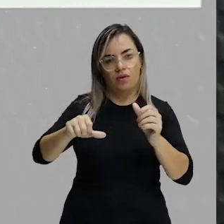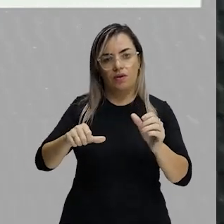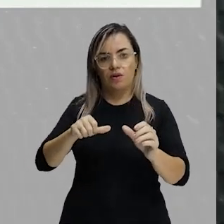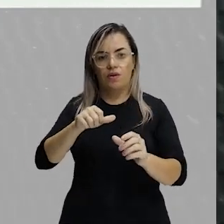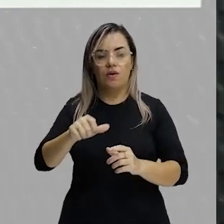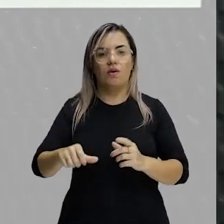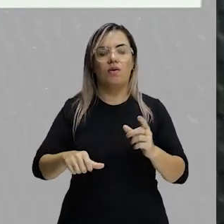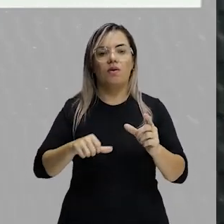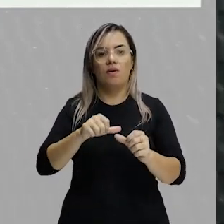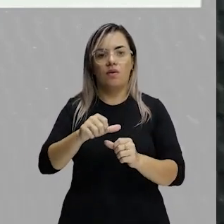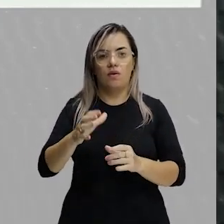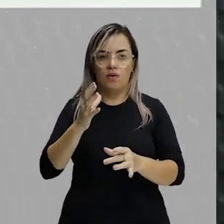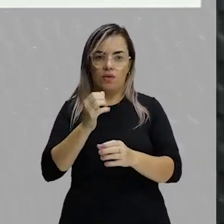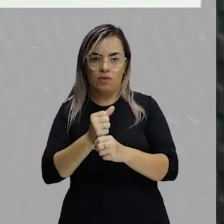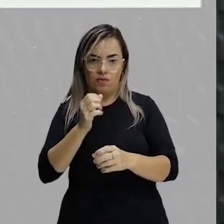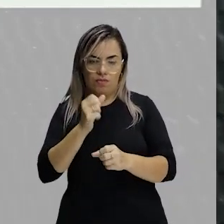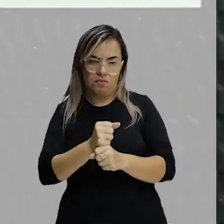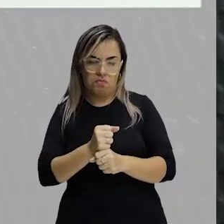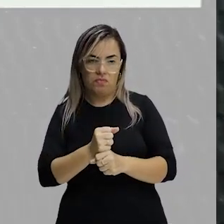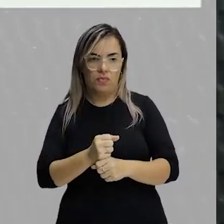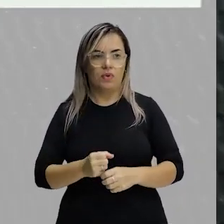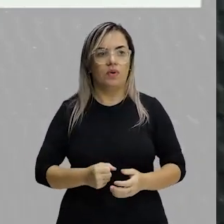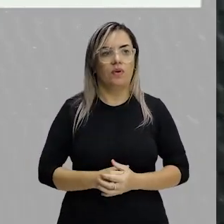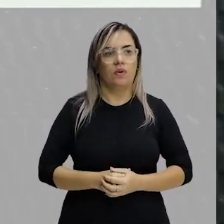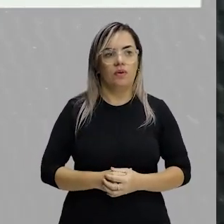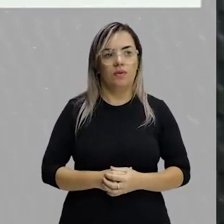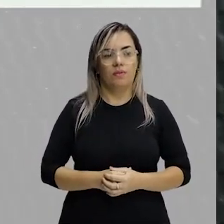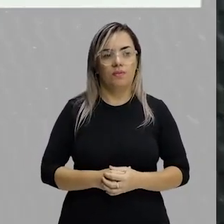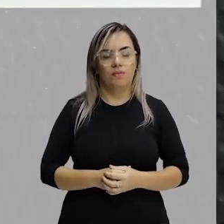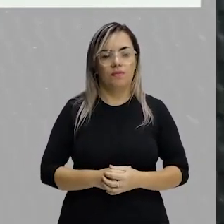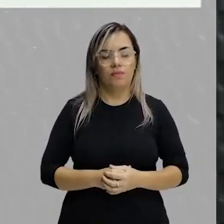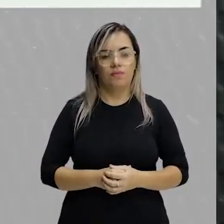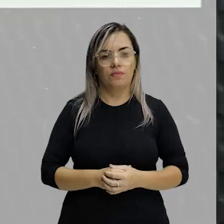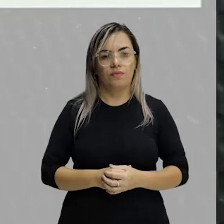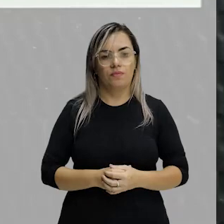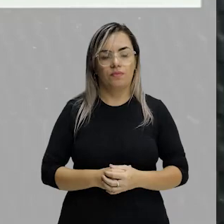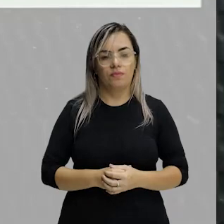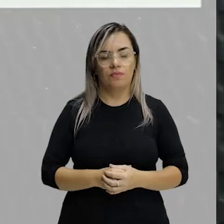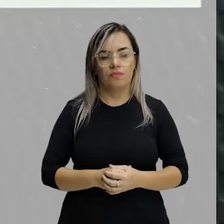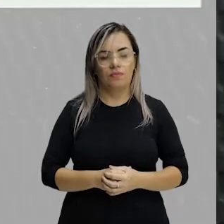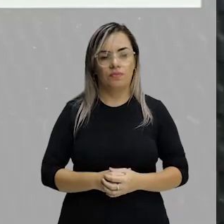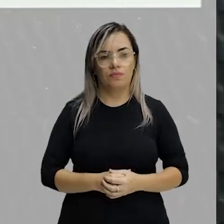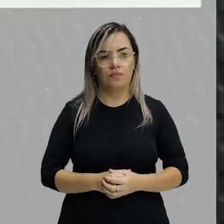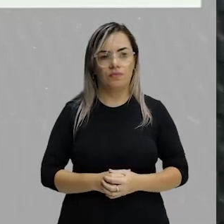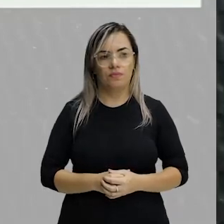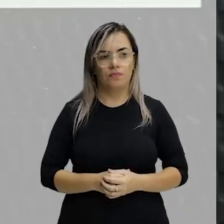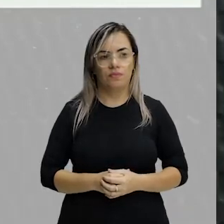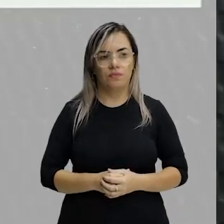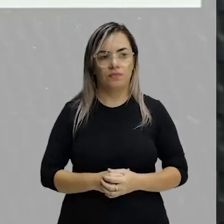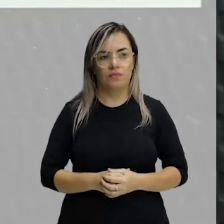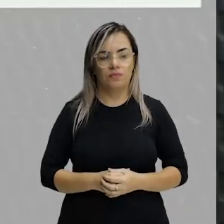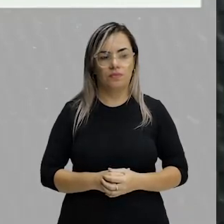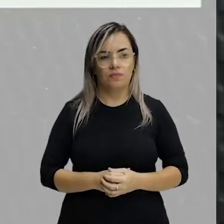da equação, do sinal da equação, com o sinal do número. Ok? Então, vamos ver como é que